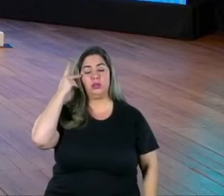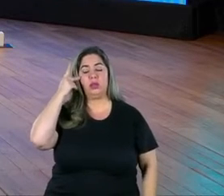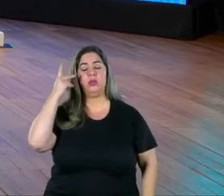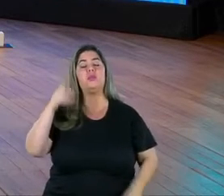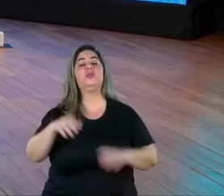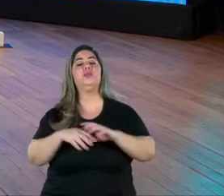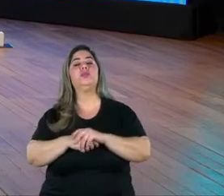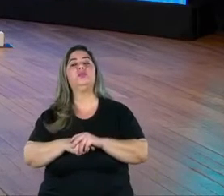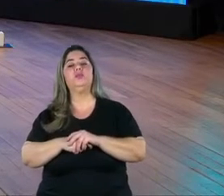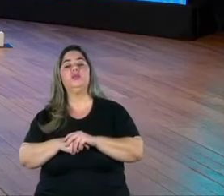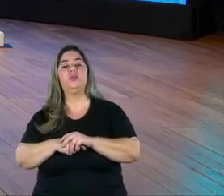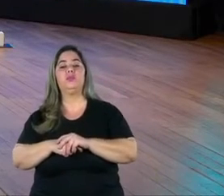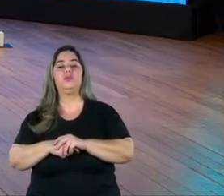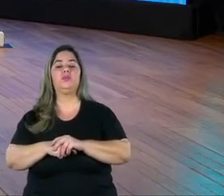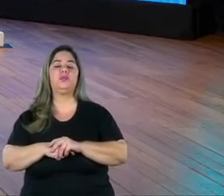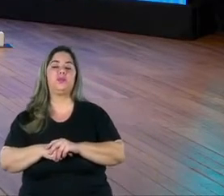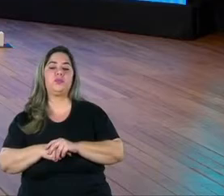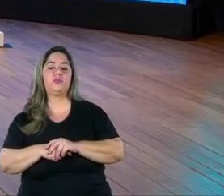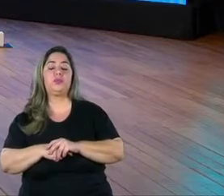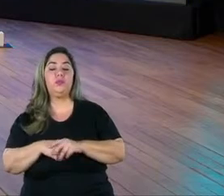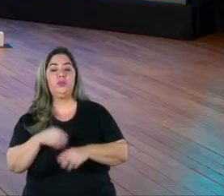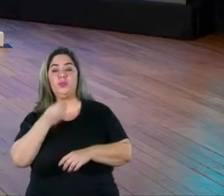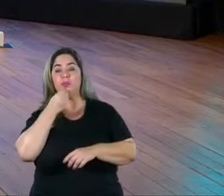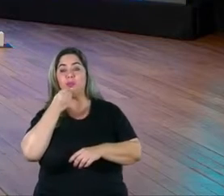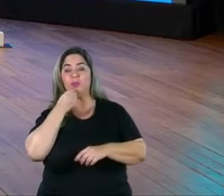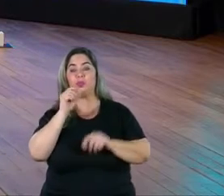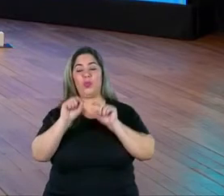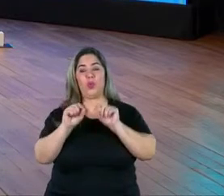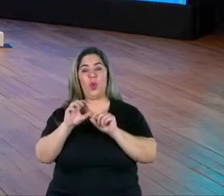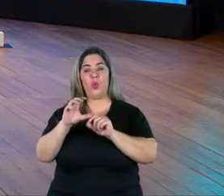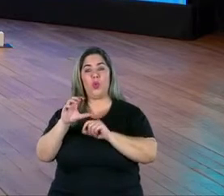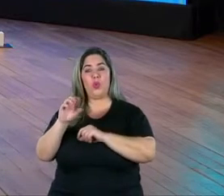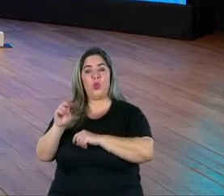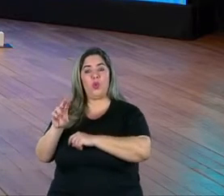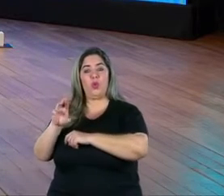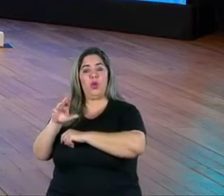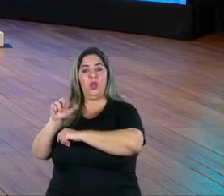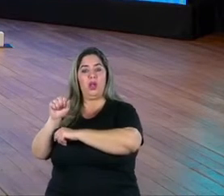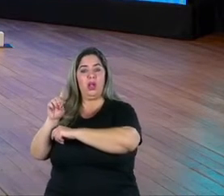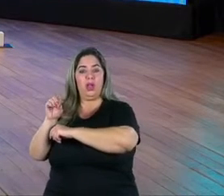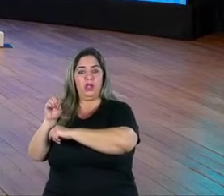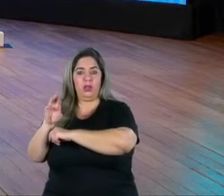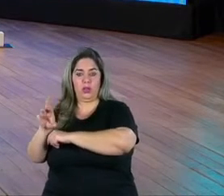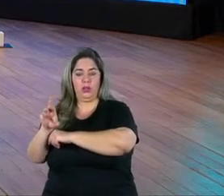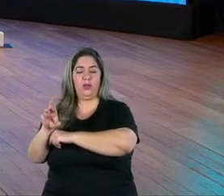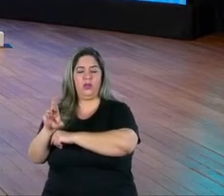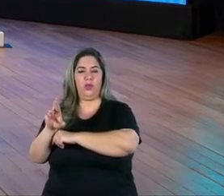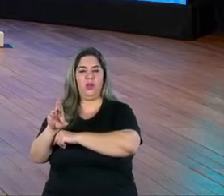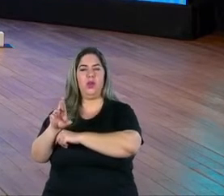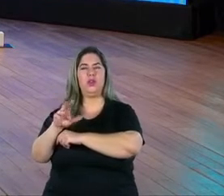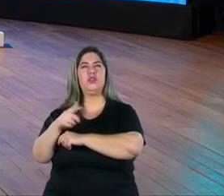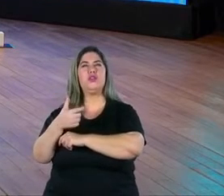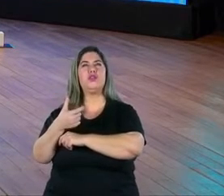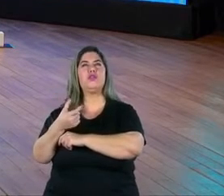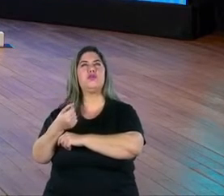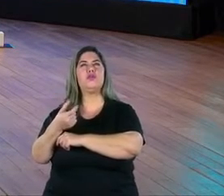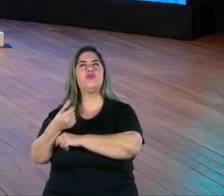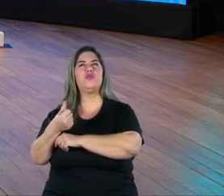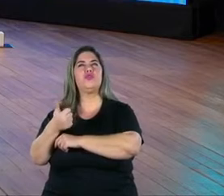das Jornadas de Edgar Morin. E tive a oportunidade de ser o curador também das Jornadas de Edgar Morin de